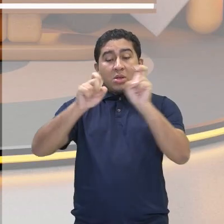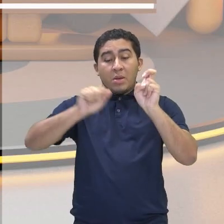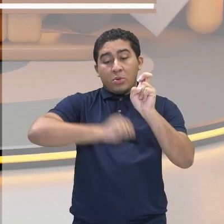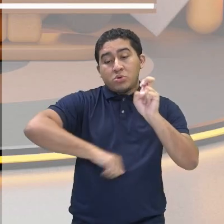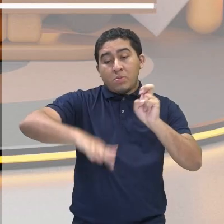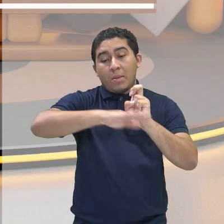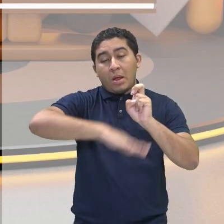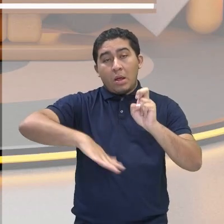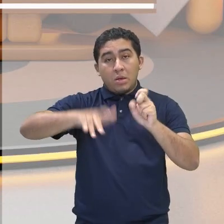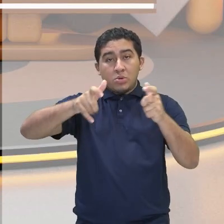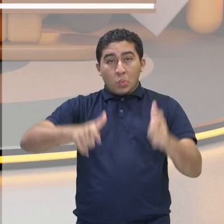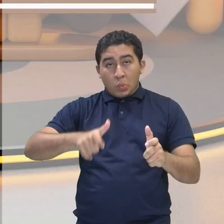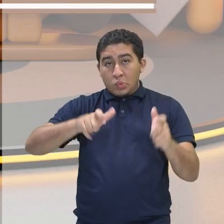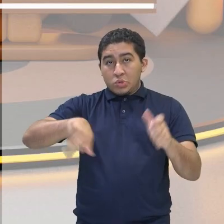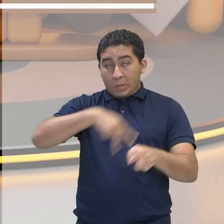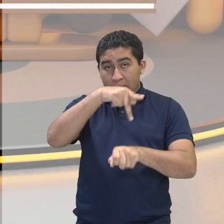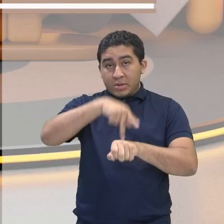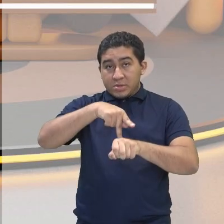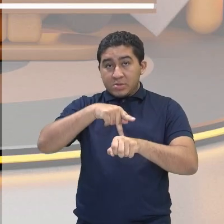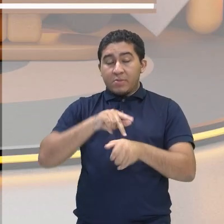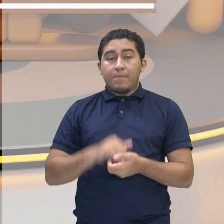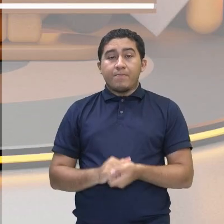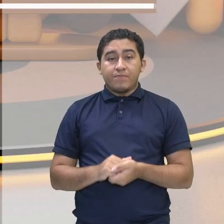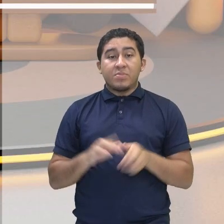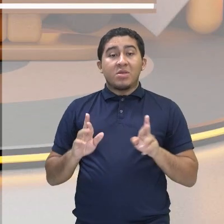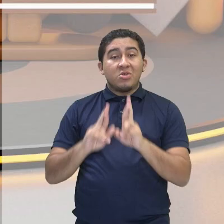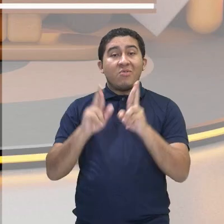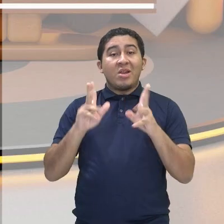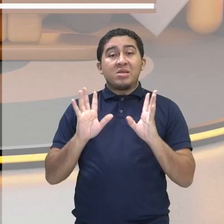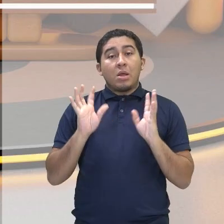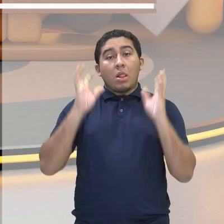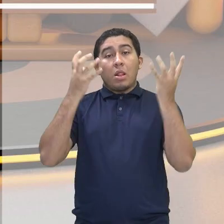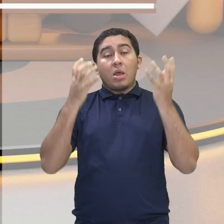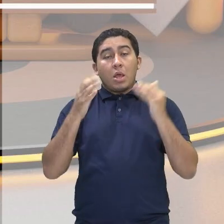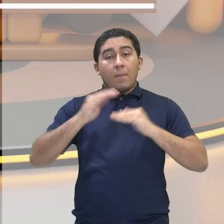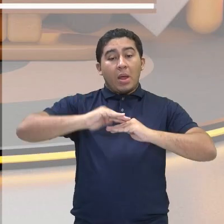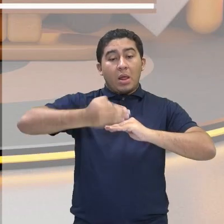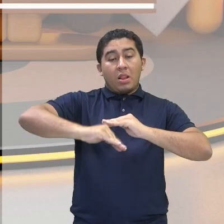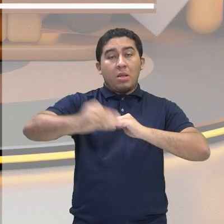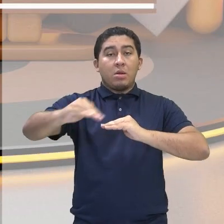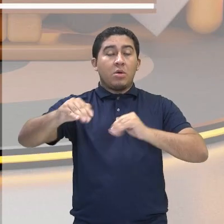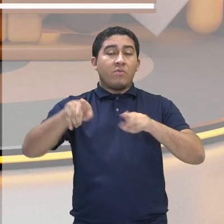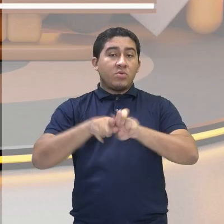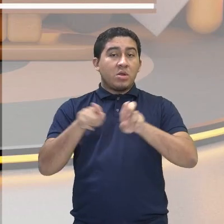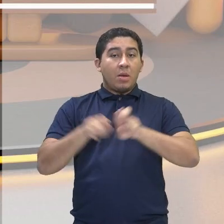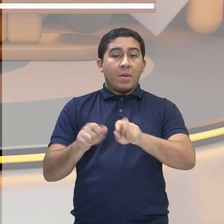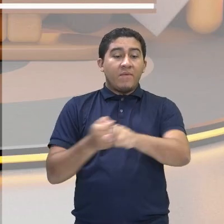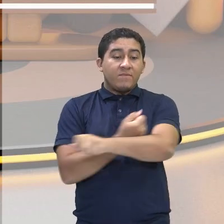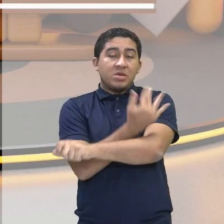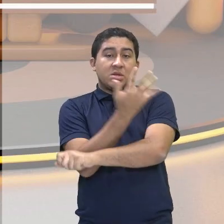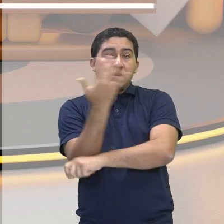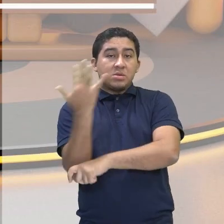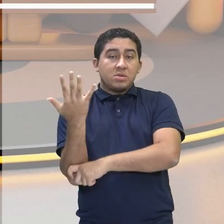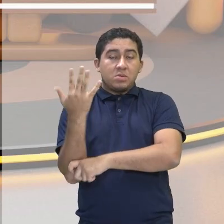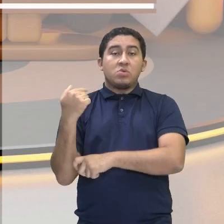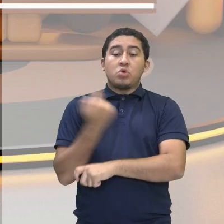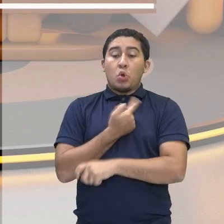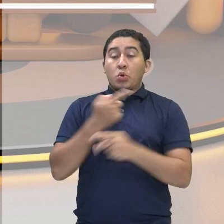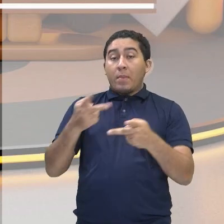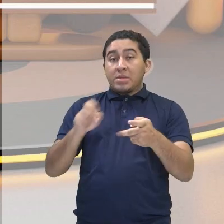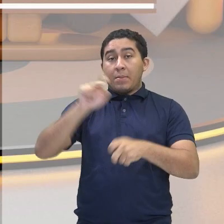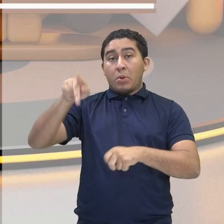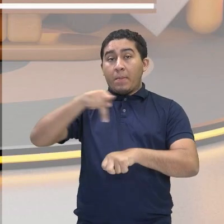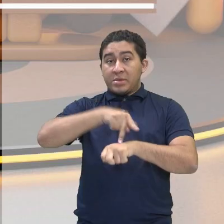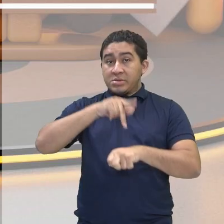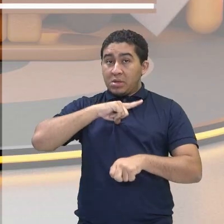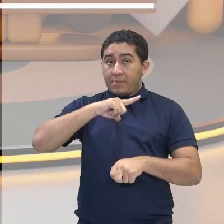geográficas do nosso território, né? Diferenças entre clima, relevo, vegetação, em que a gente observa no nosso país.